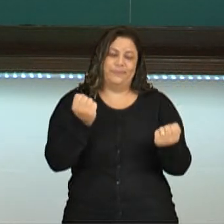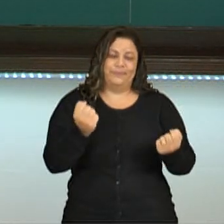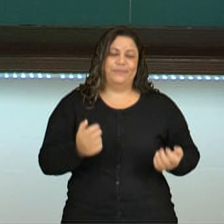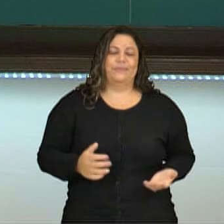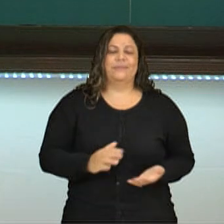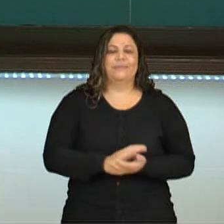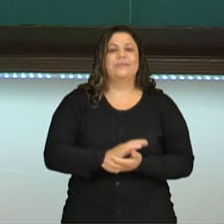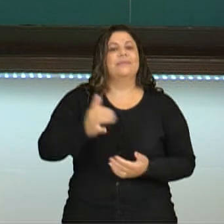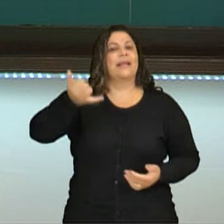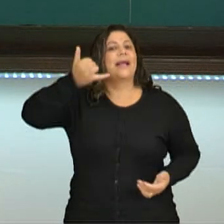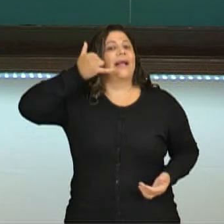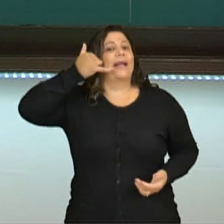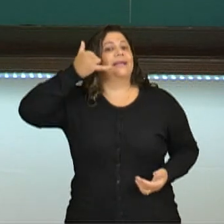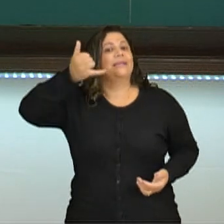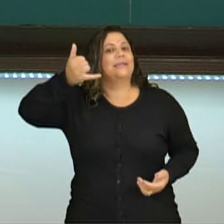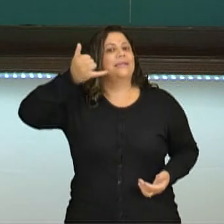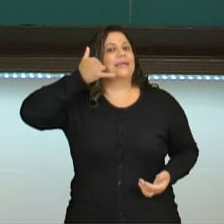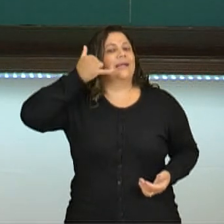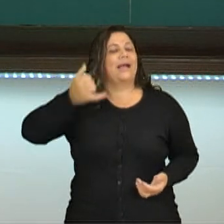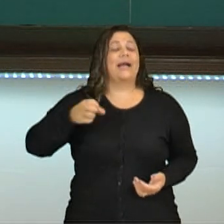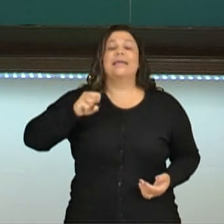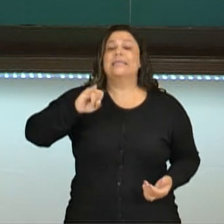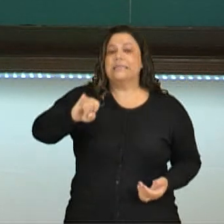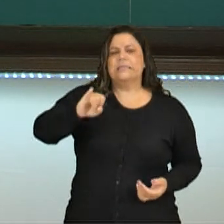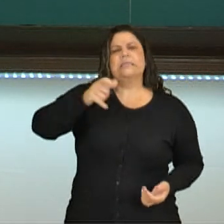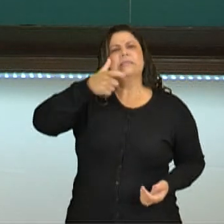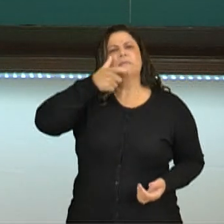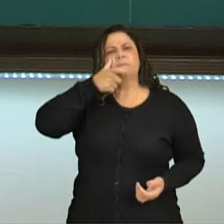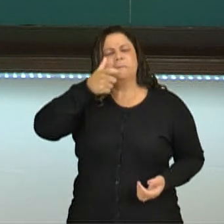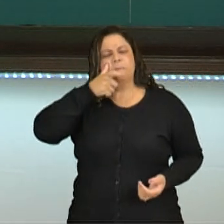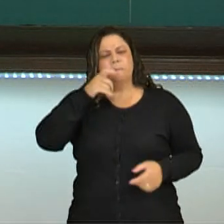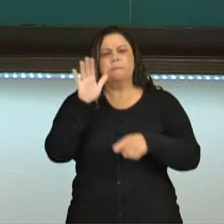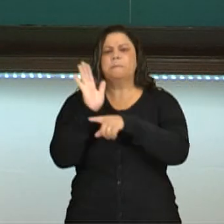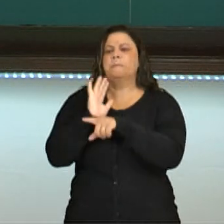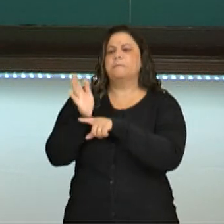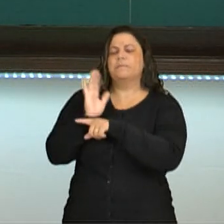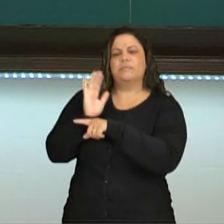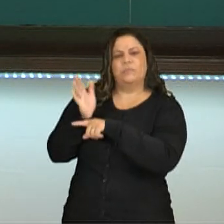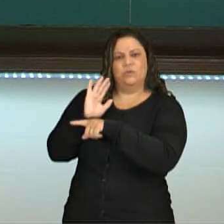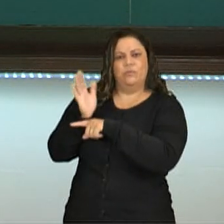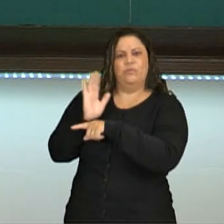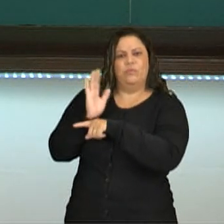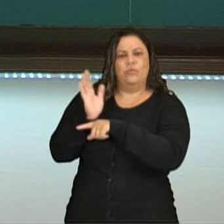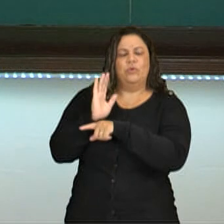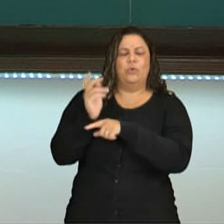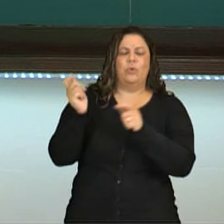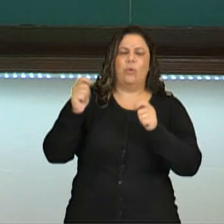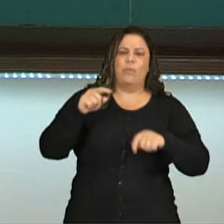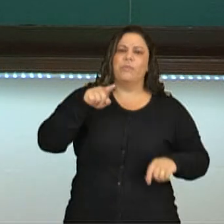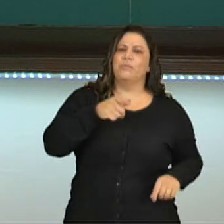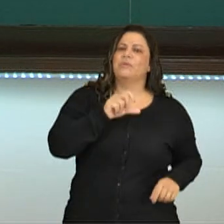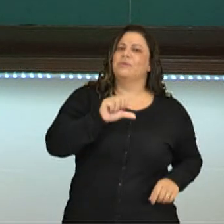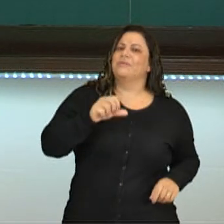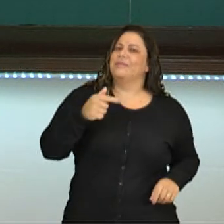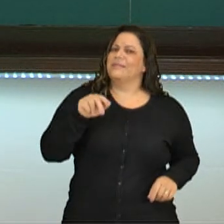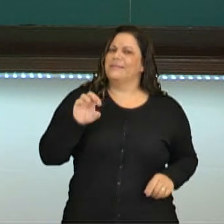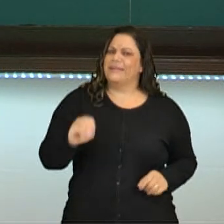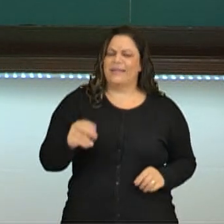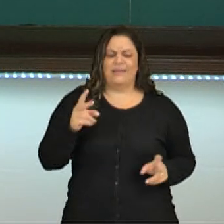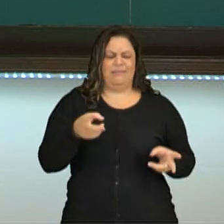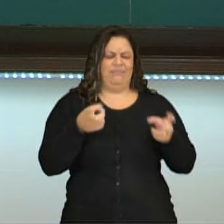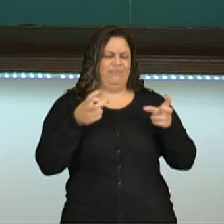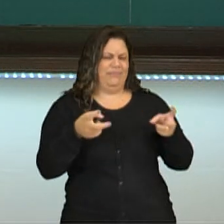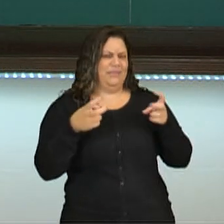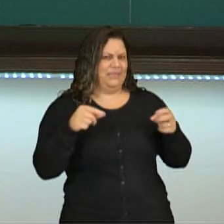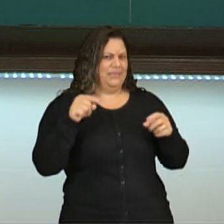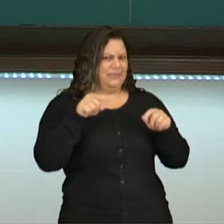funcionar, tá? Se você assistir um filme ambientado nessa época de 70, você pode até perceber